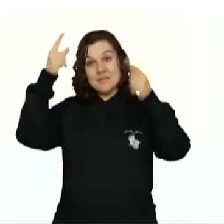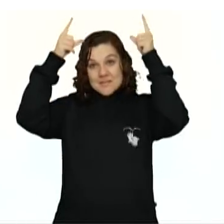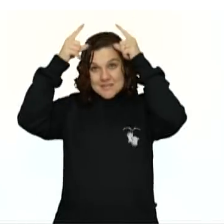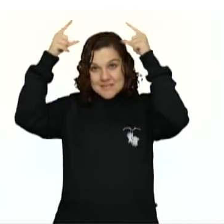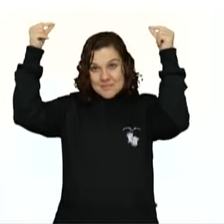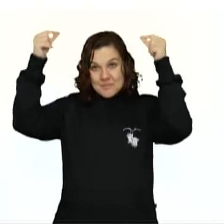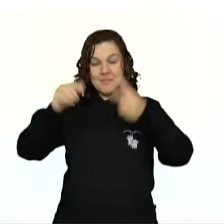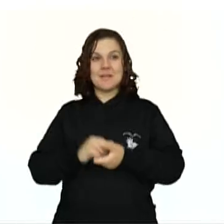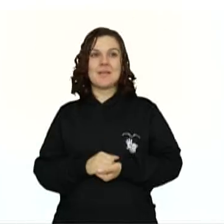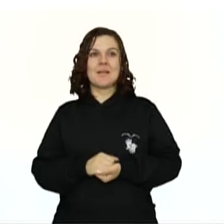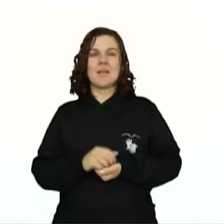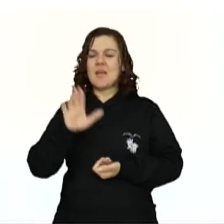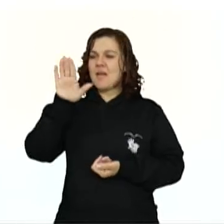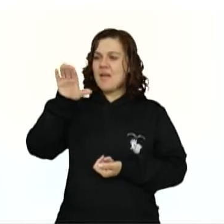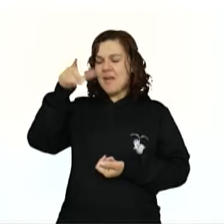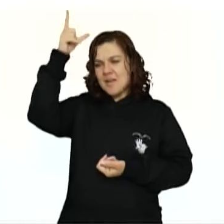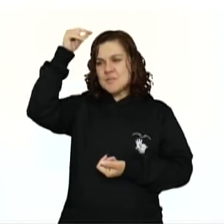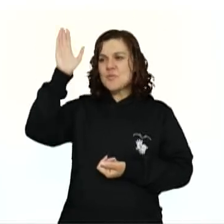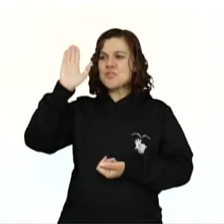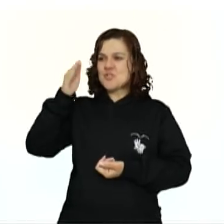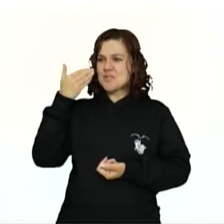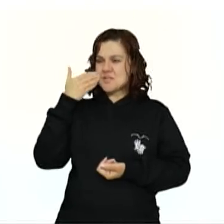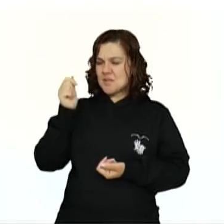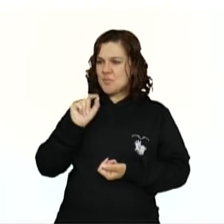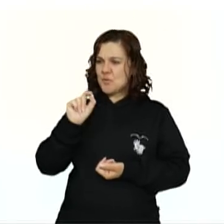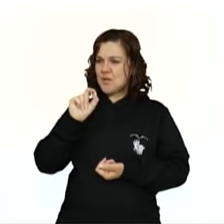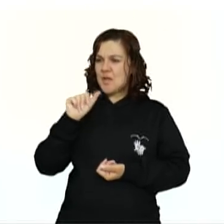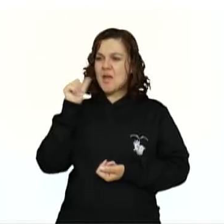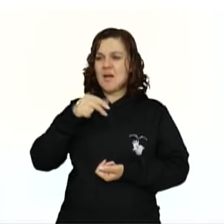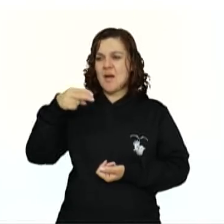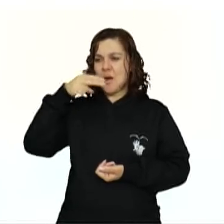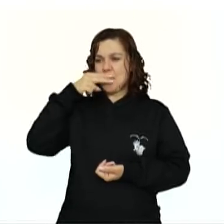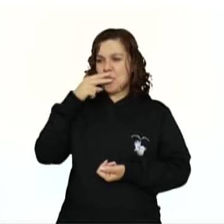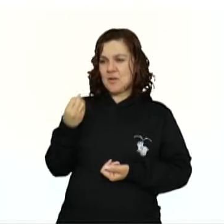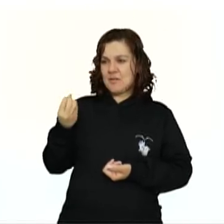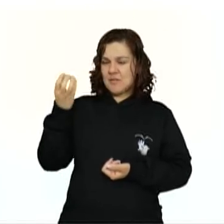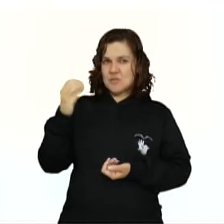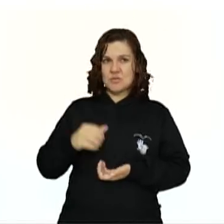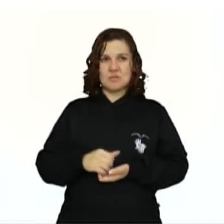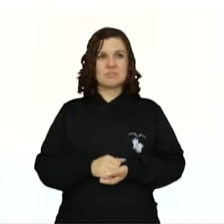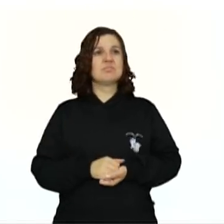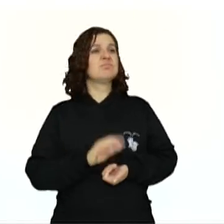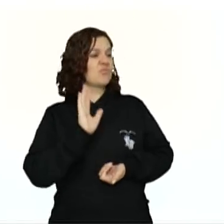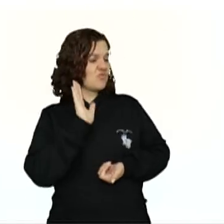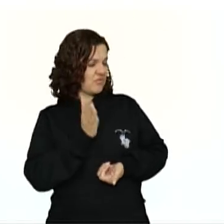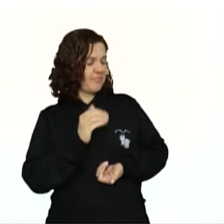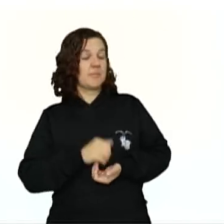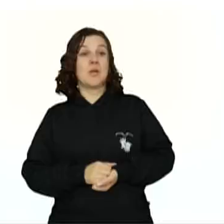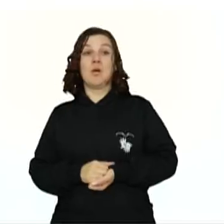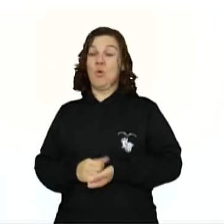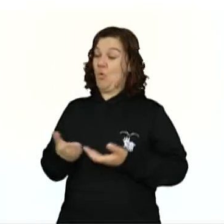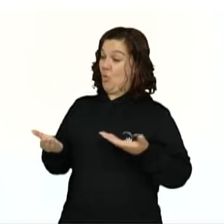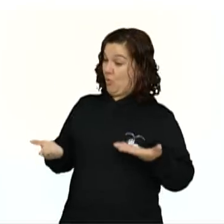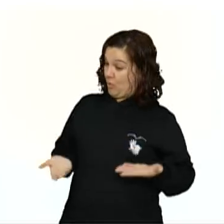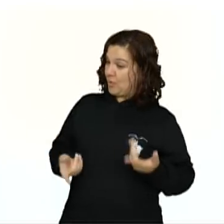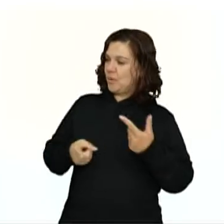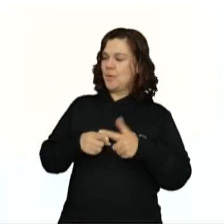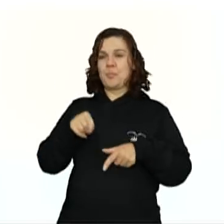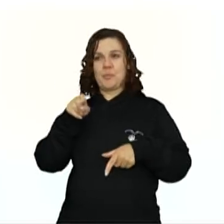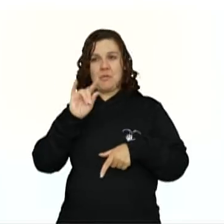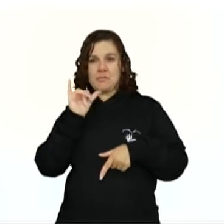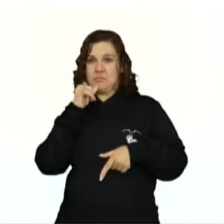né? Ei, Cebolinha, você já soube que a Mônica viajou? Já. Ora, e por que